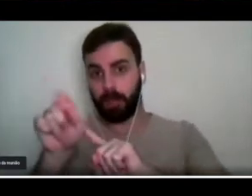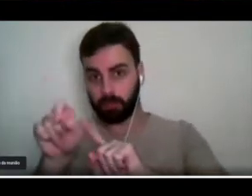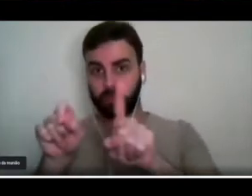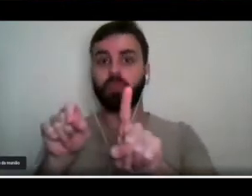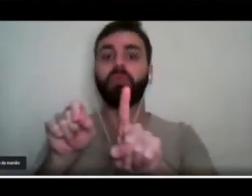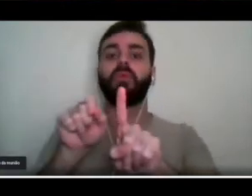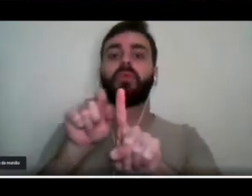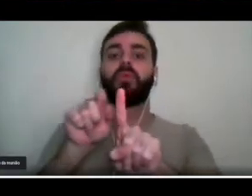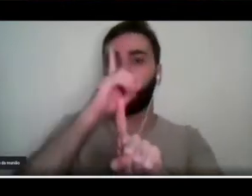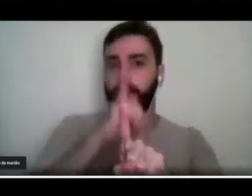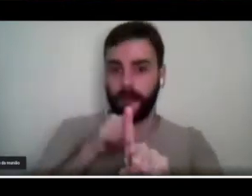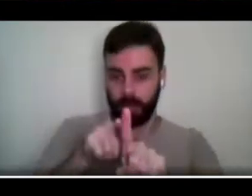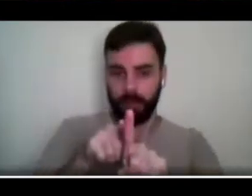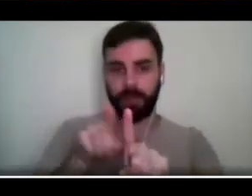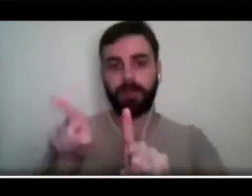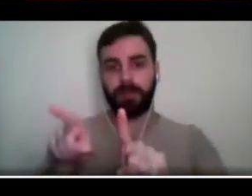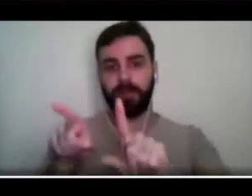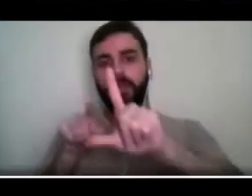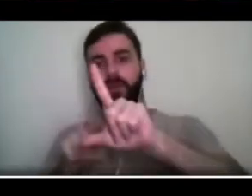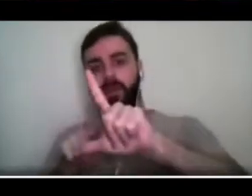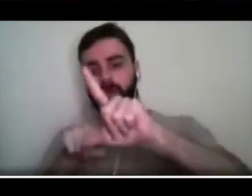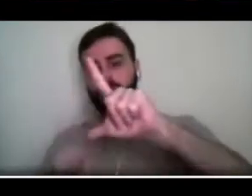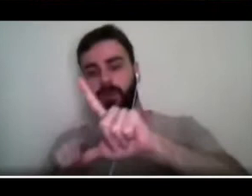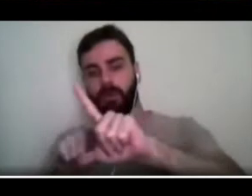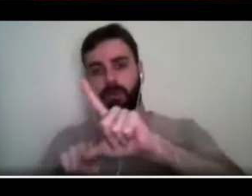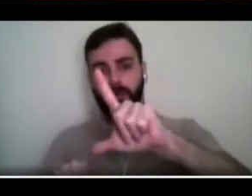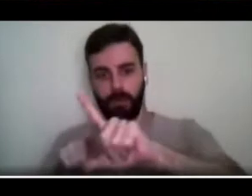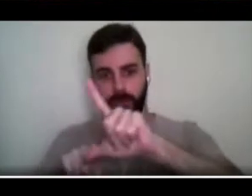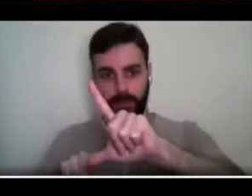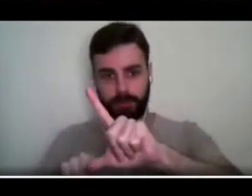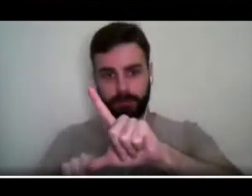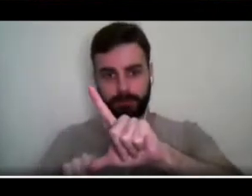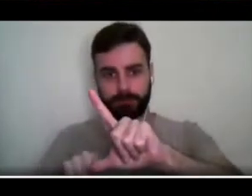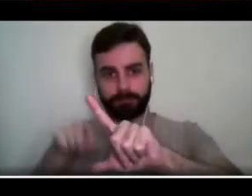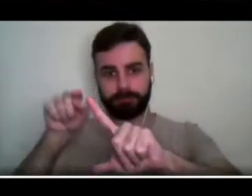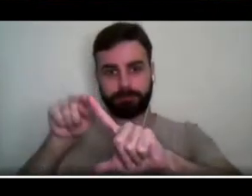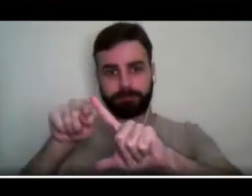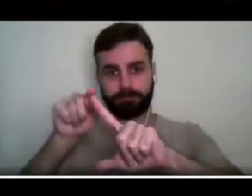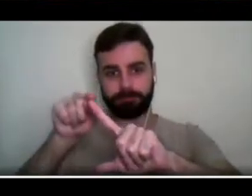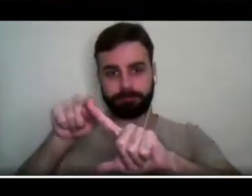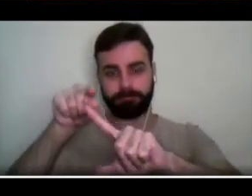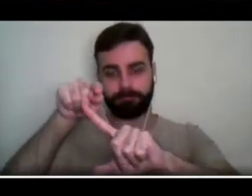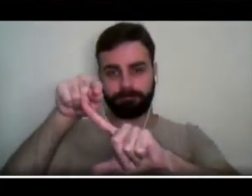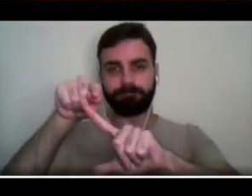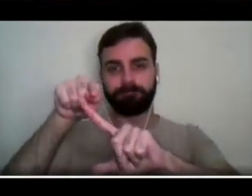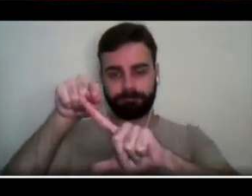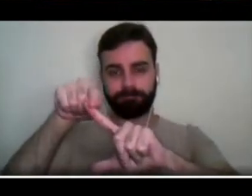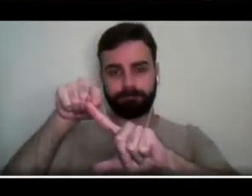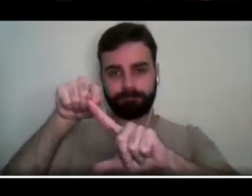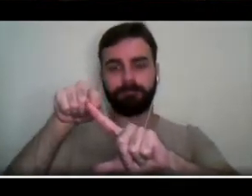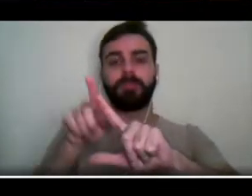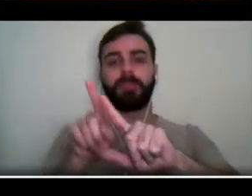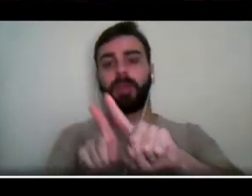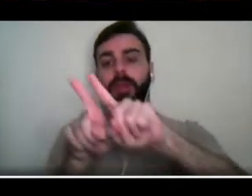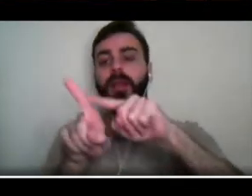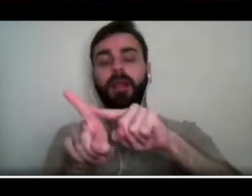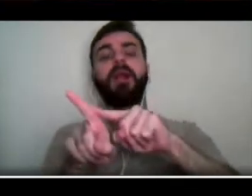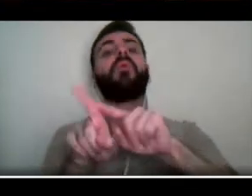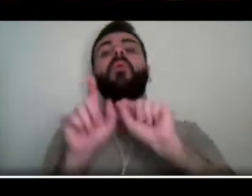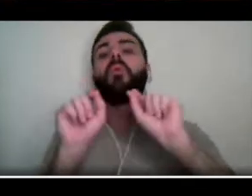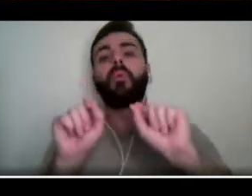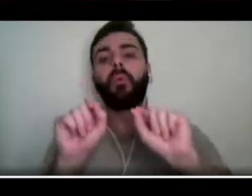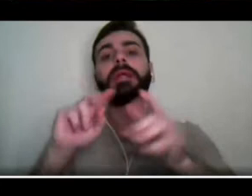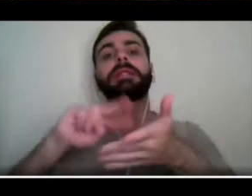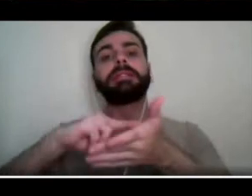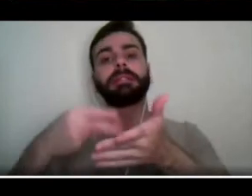perpendicular, né, à velocidade, eu tenho que essa componente paralela vai aumentar o